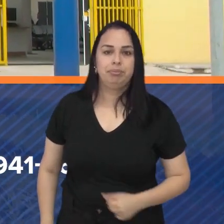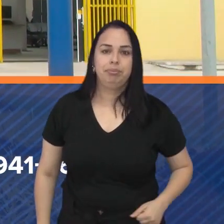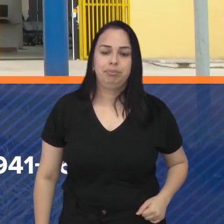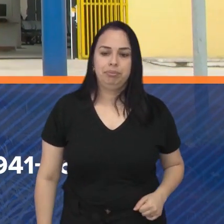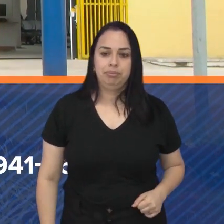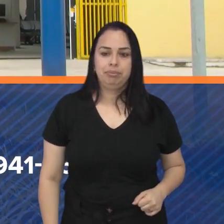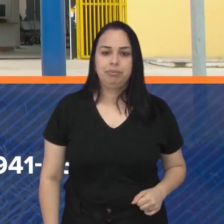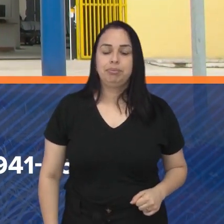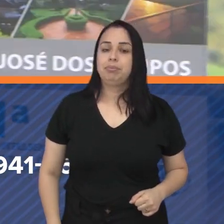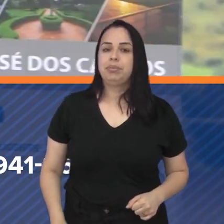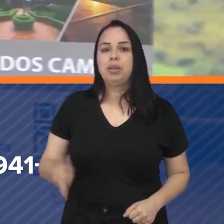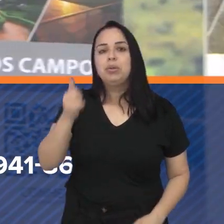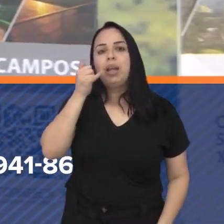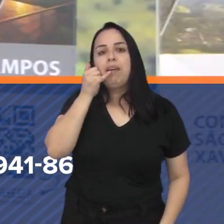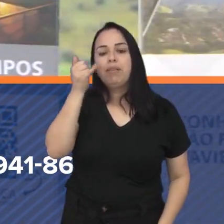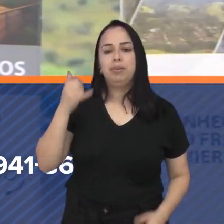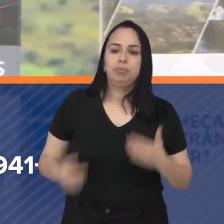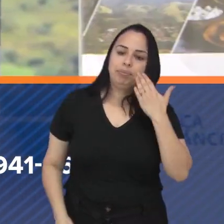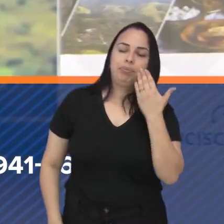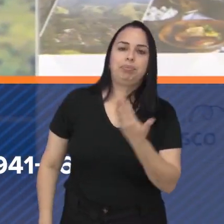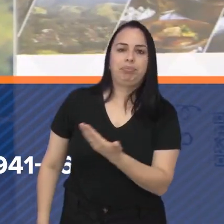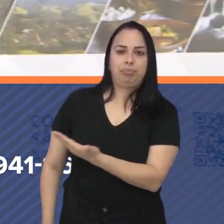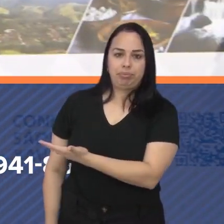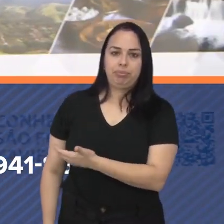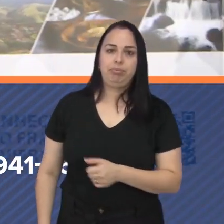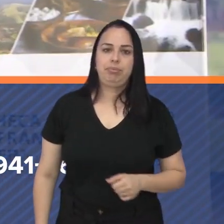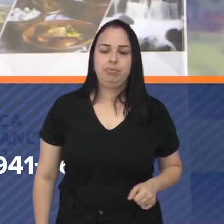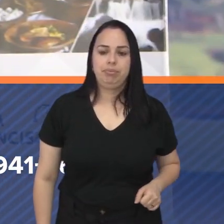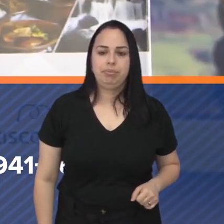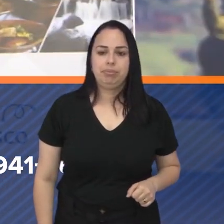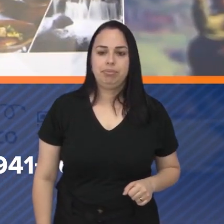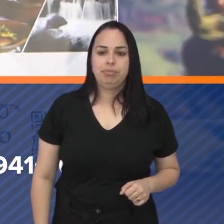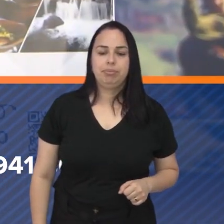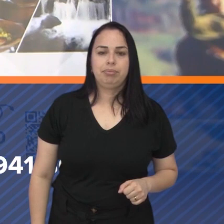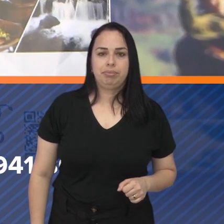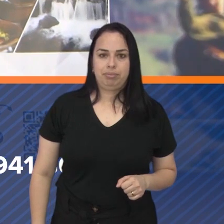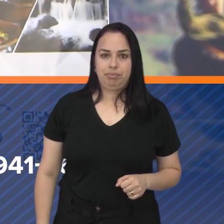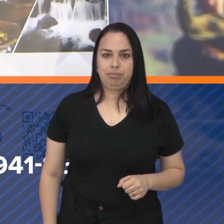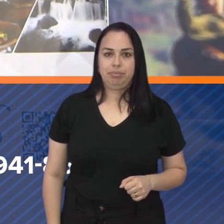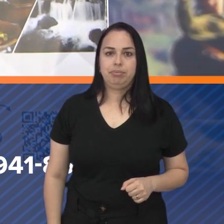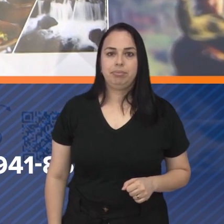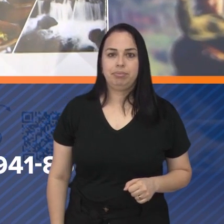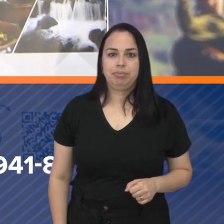número 59, no centro. O telefone para contato é o